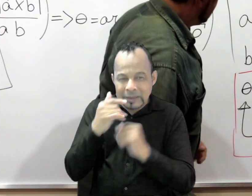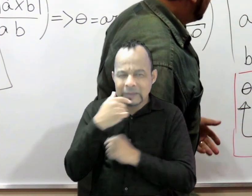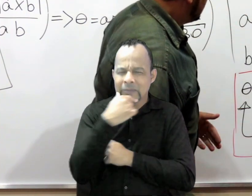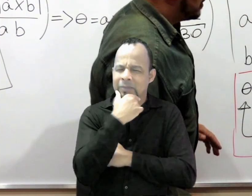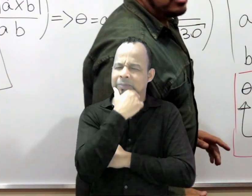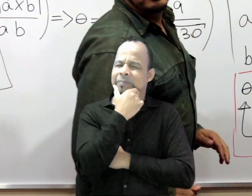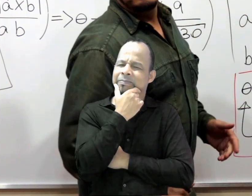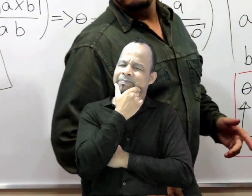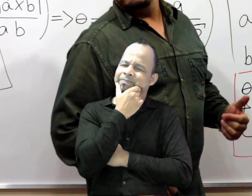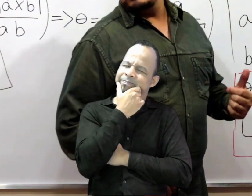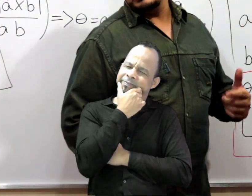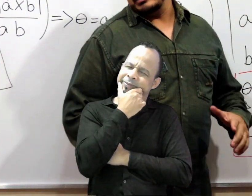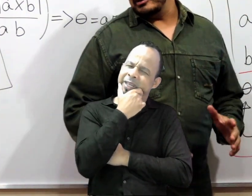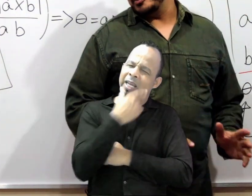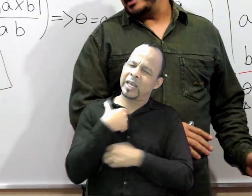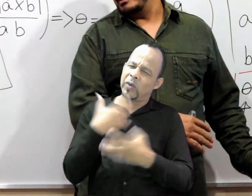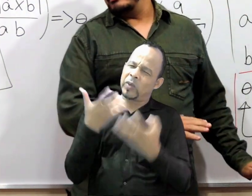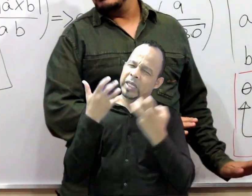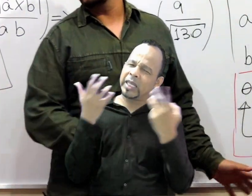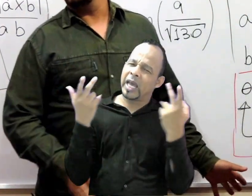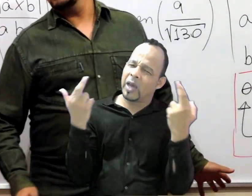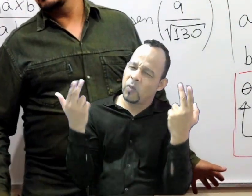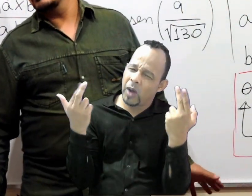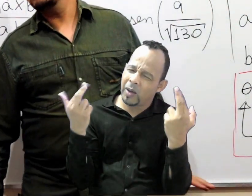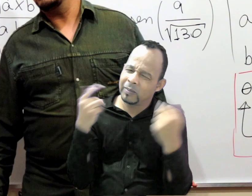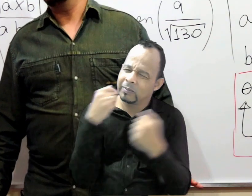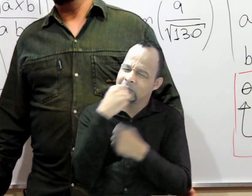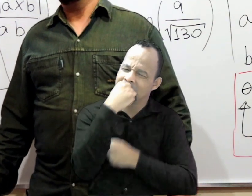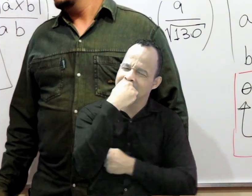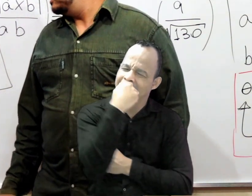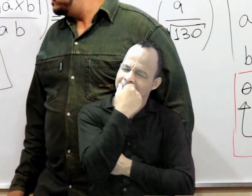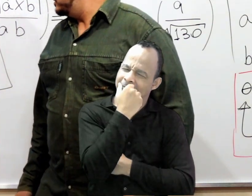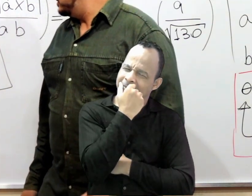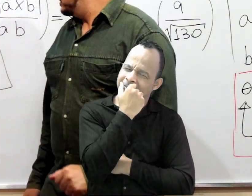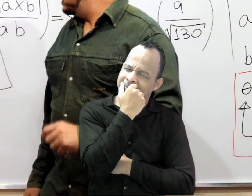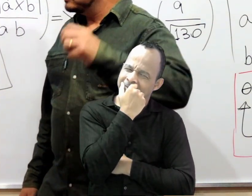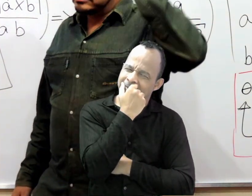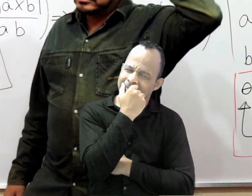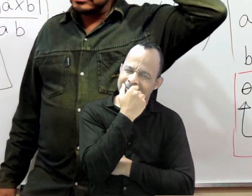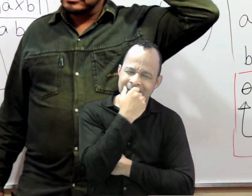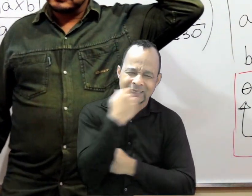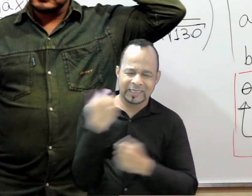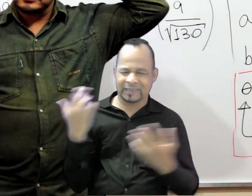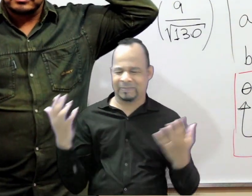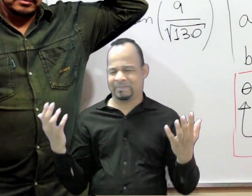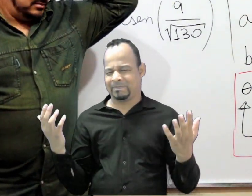mesmo. Eu esperava encontrar o mesmo resultado, galera.